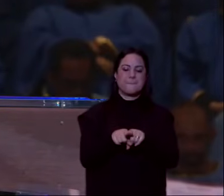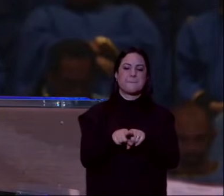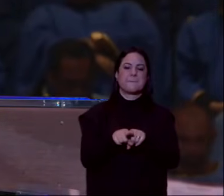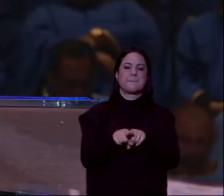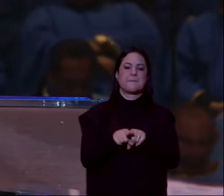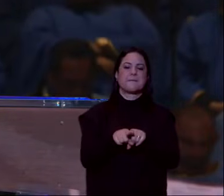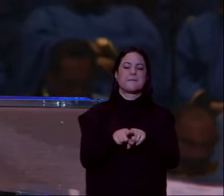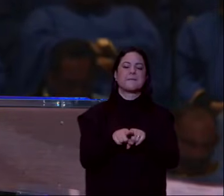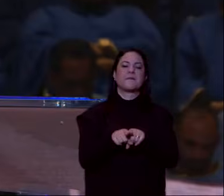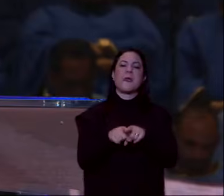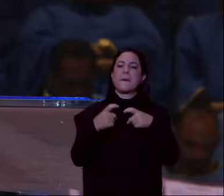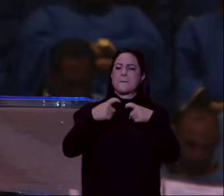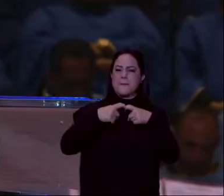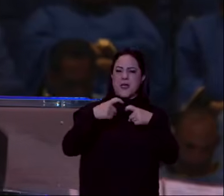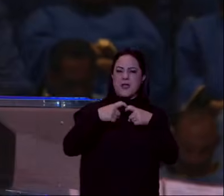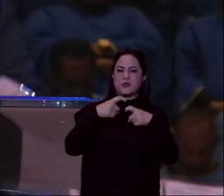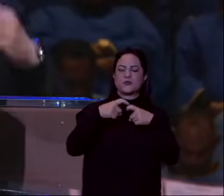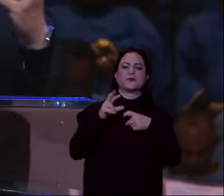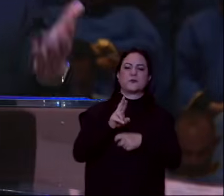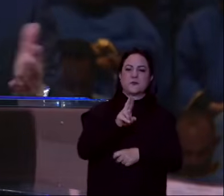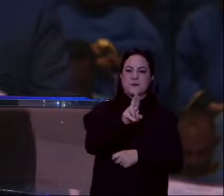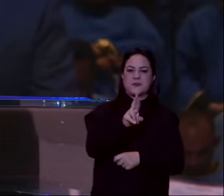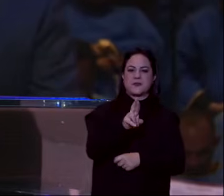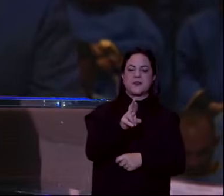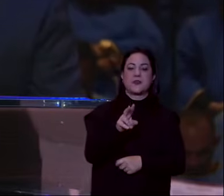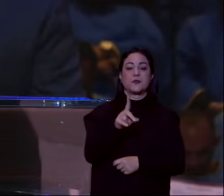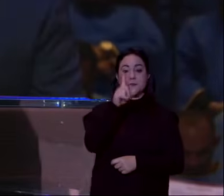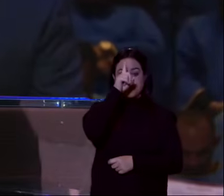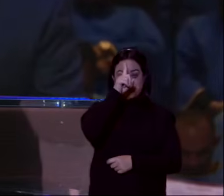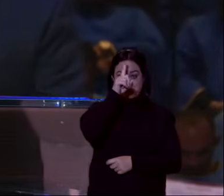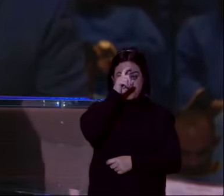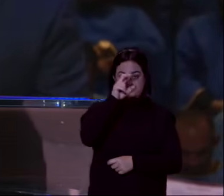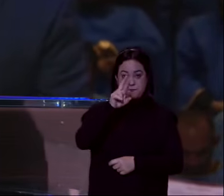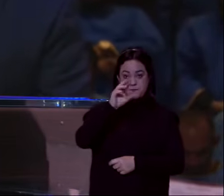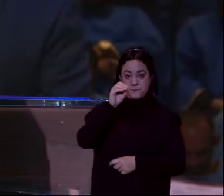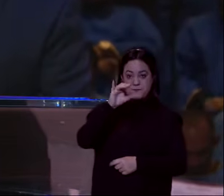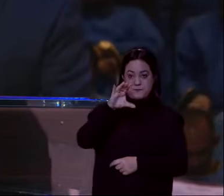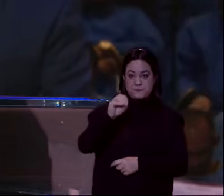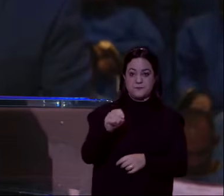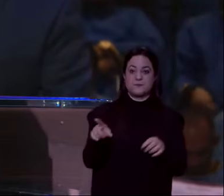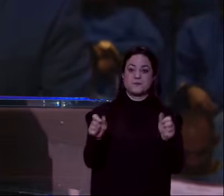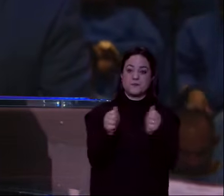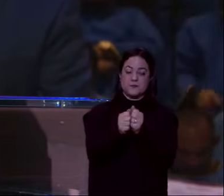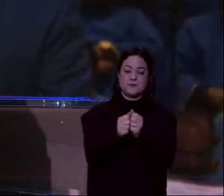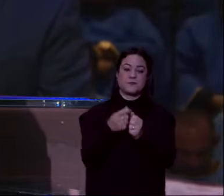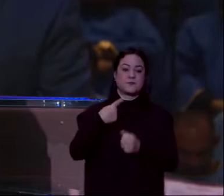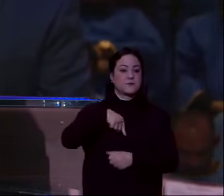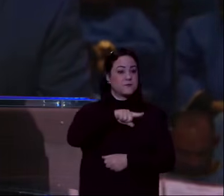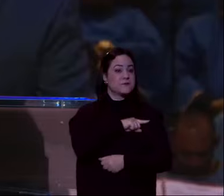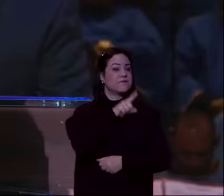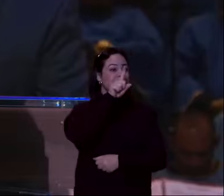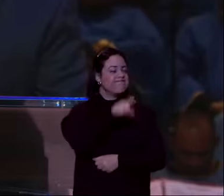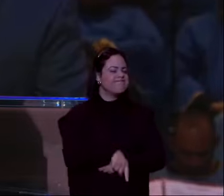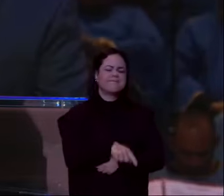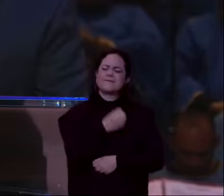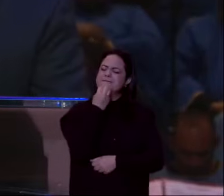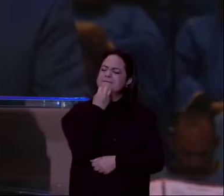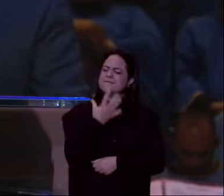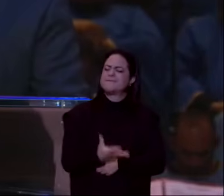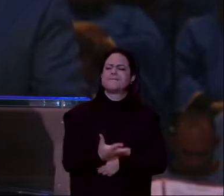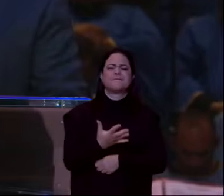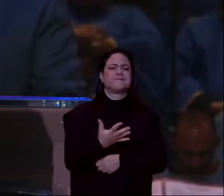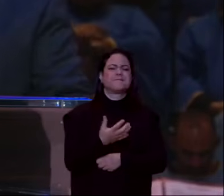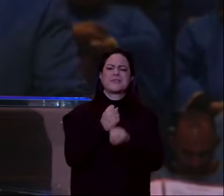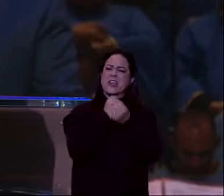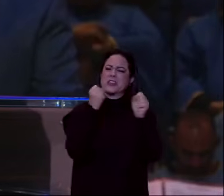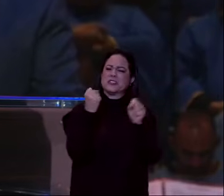Luiz Ernesto, representando o Hospital do Rocio, que vai estar conosco nessa parceria, e vai ser uma obra muito grande.